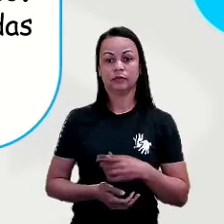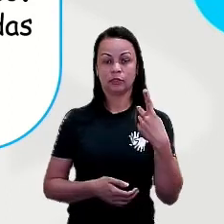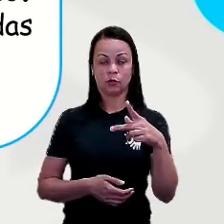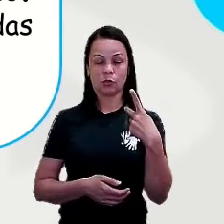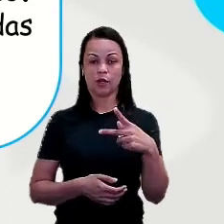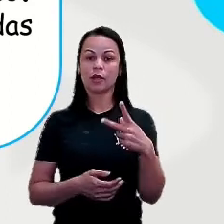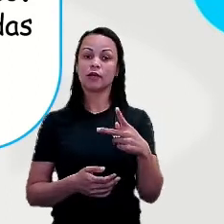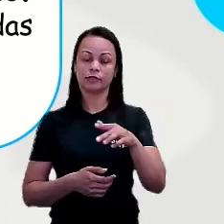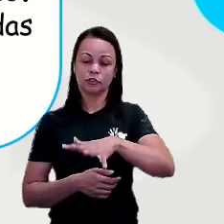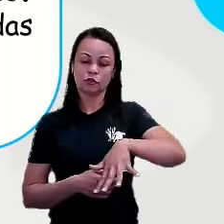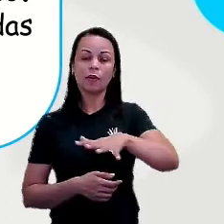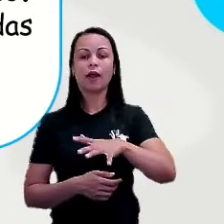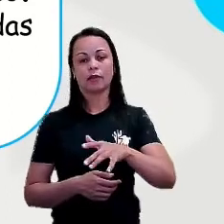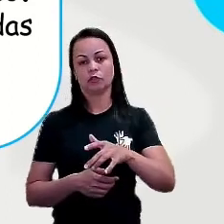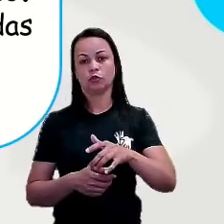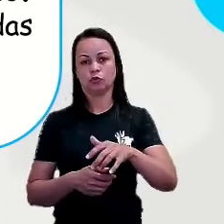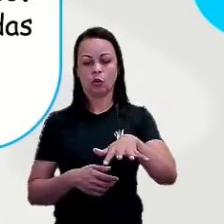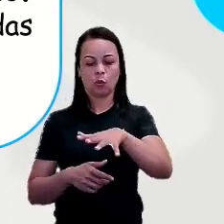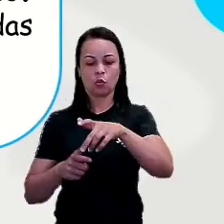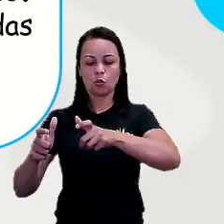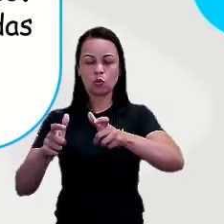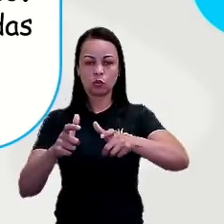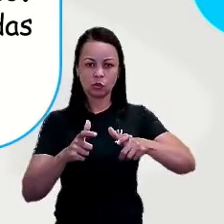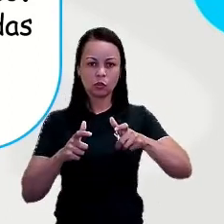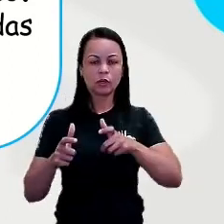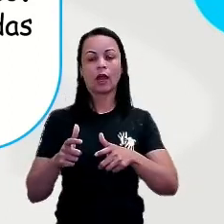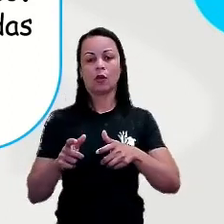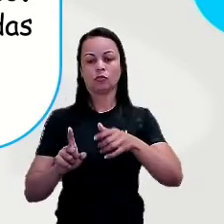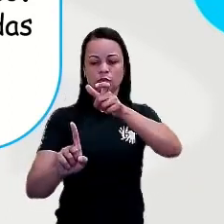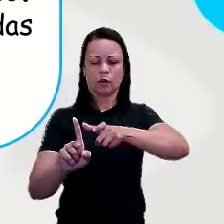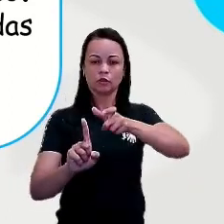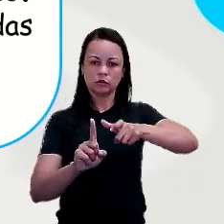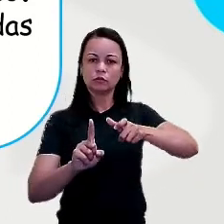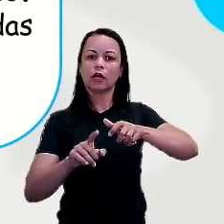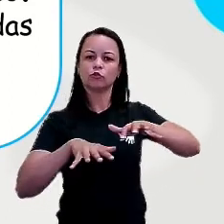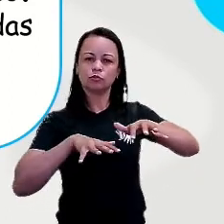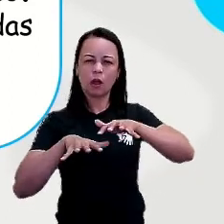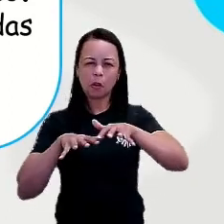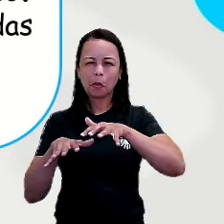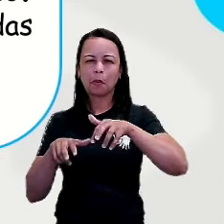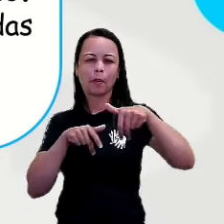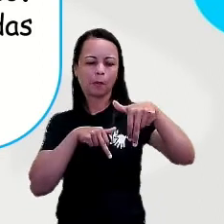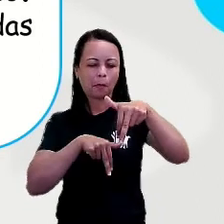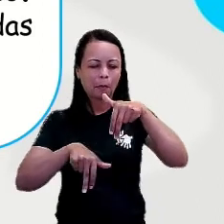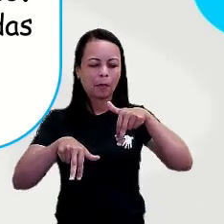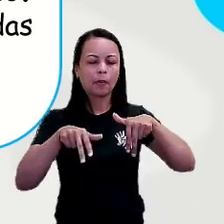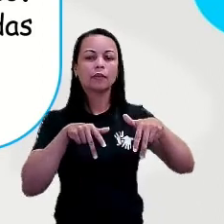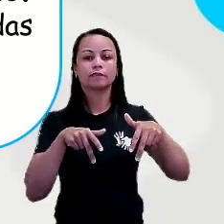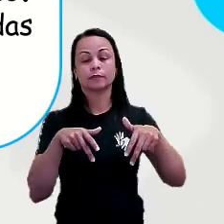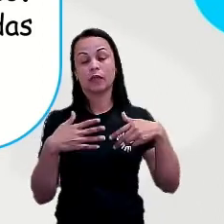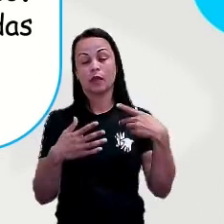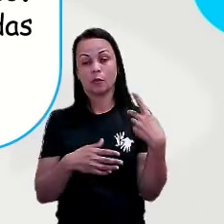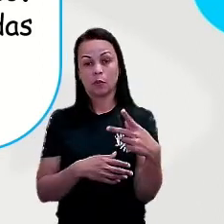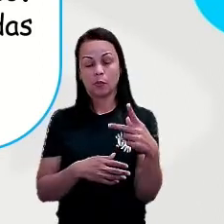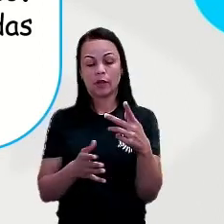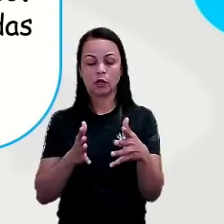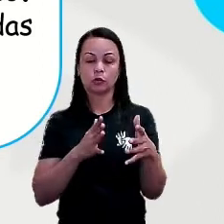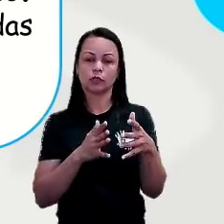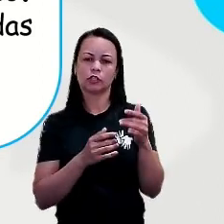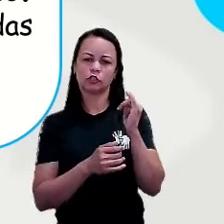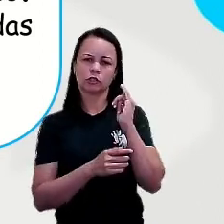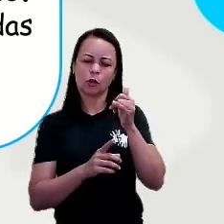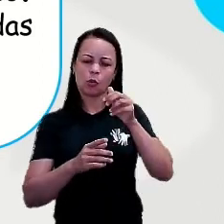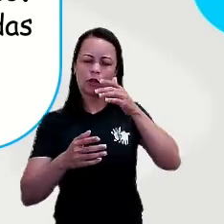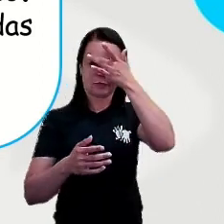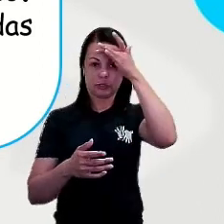pode ser o espaço físico, que é o lugar onde as personagens se movimentam. Então, por meio da descrição, o leitor vai reconhecendo